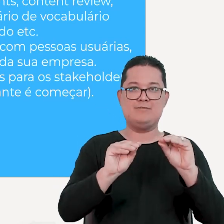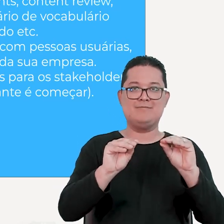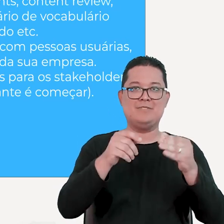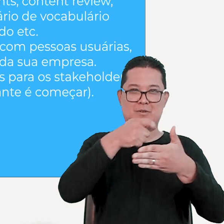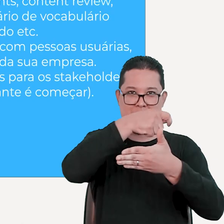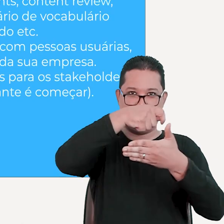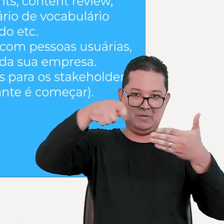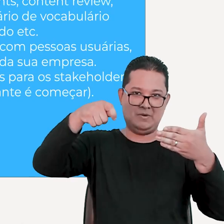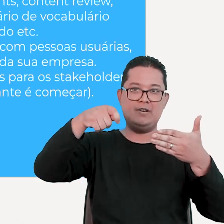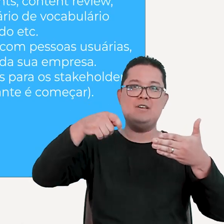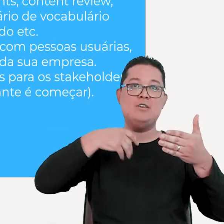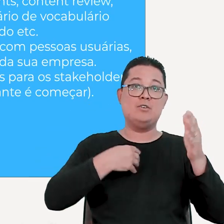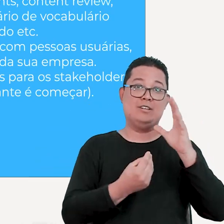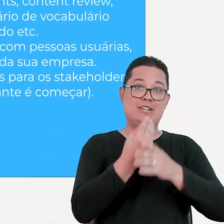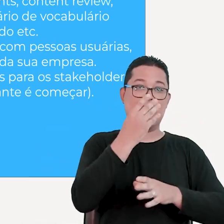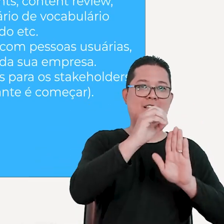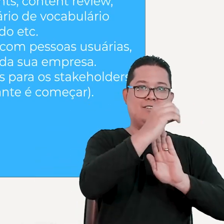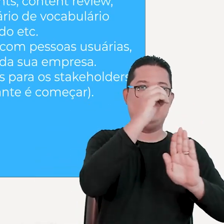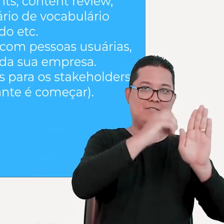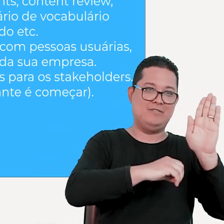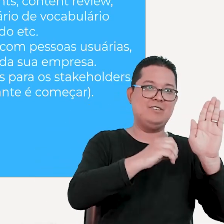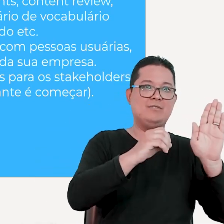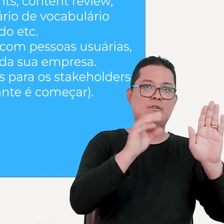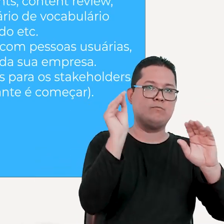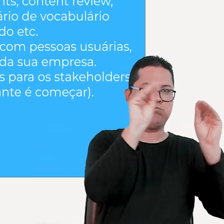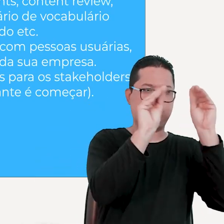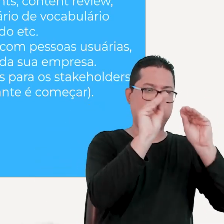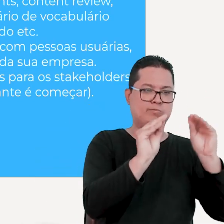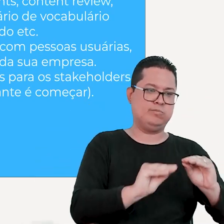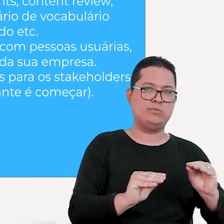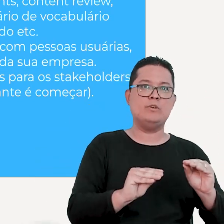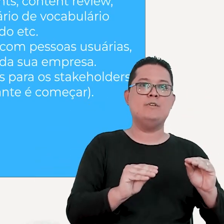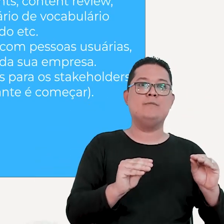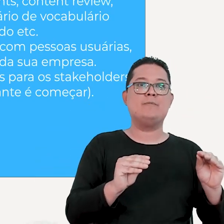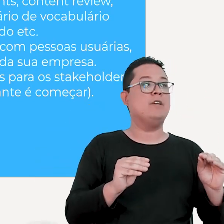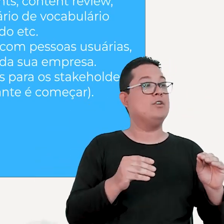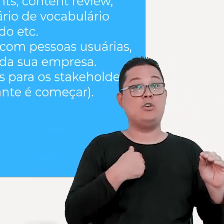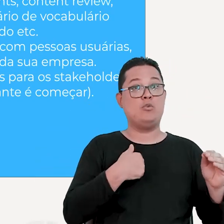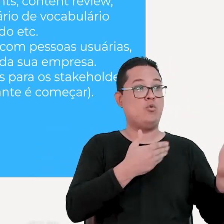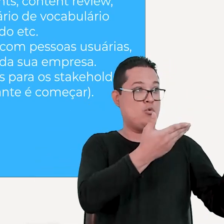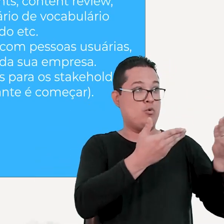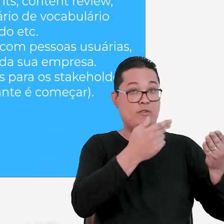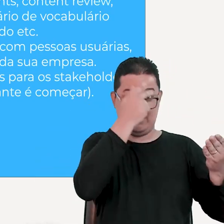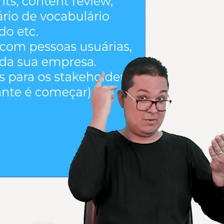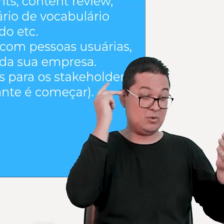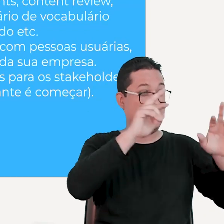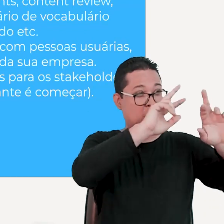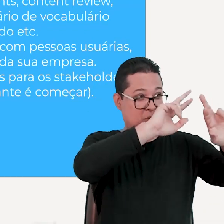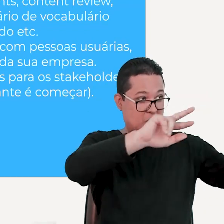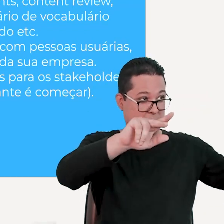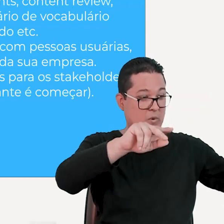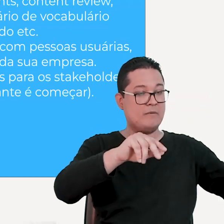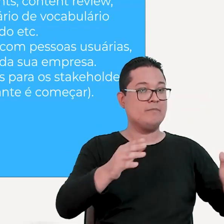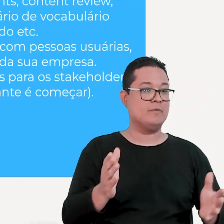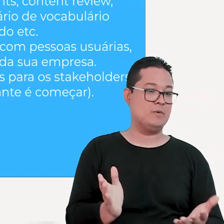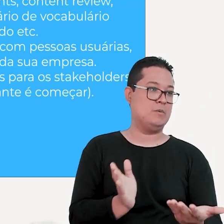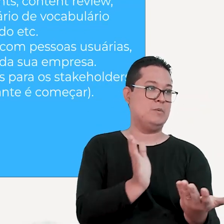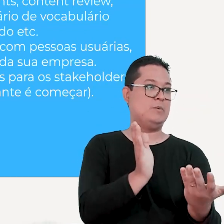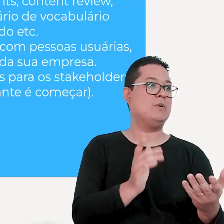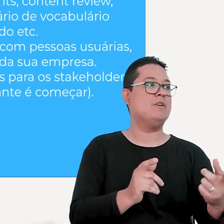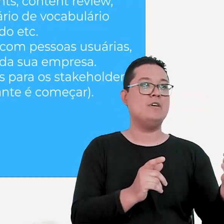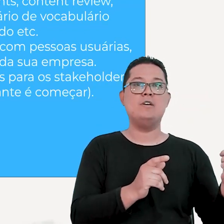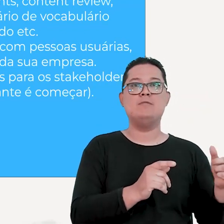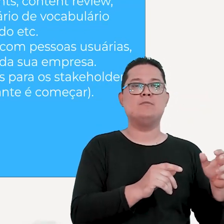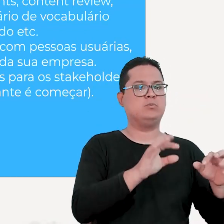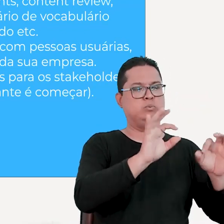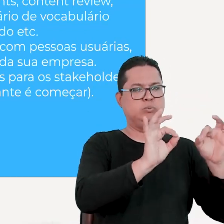criei templates, convidei várias pessoas, fiz, ficou incrível, eu tive resultados incríveis e depois apresentei o resultado ao meu